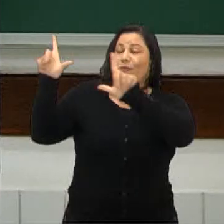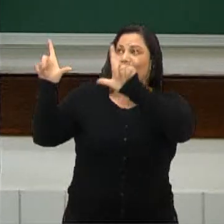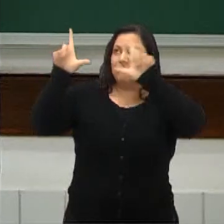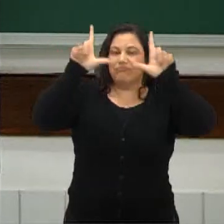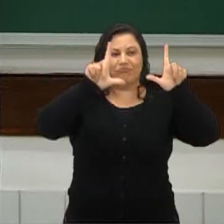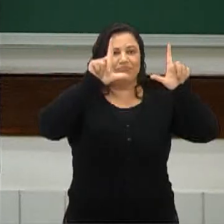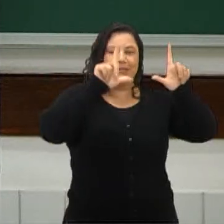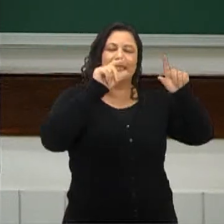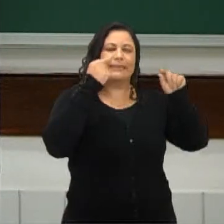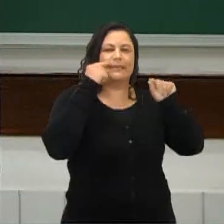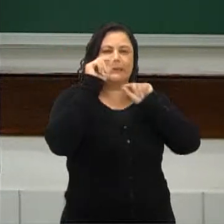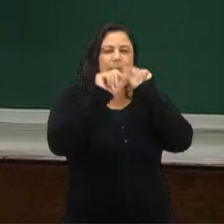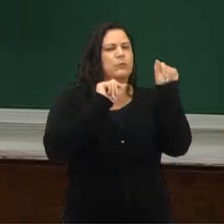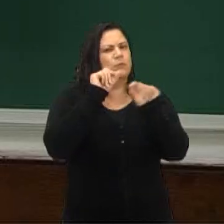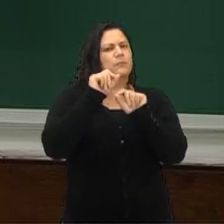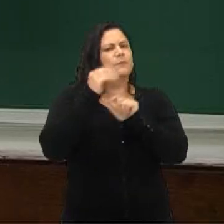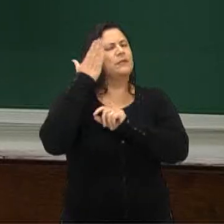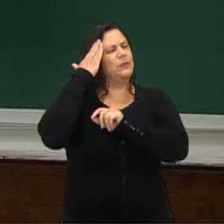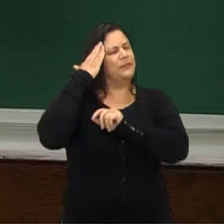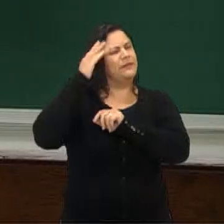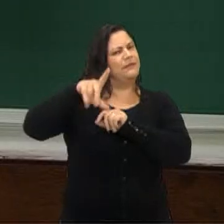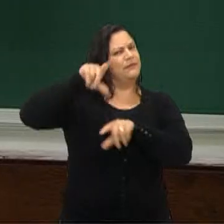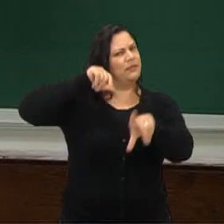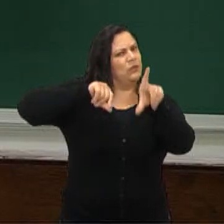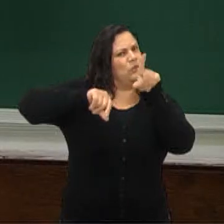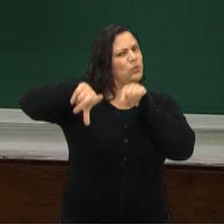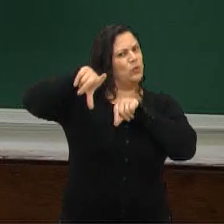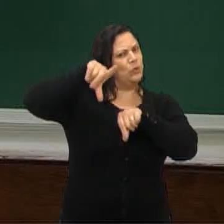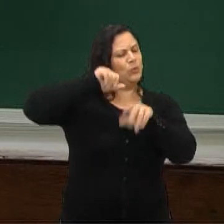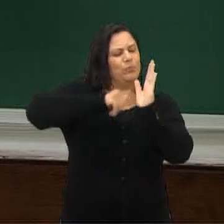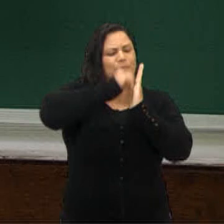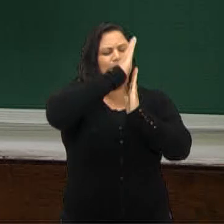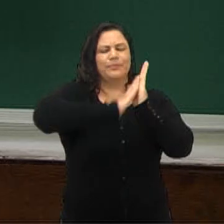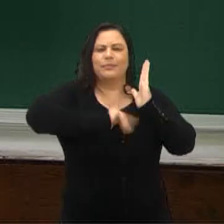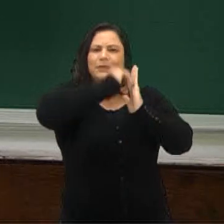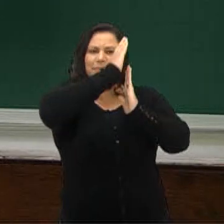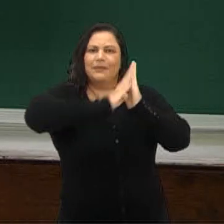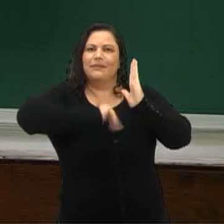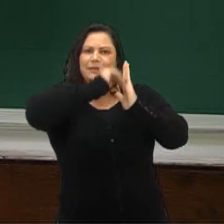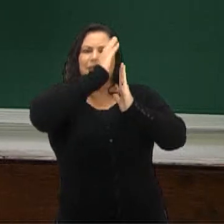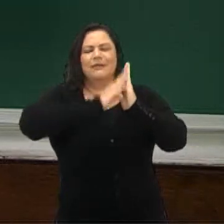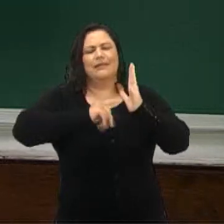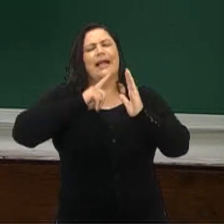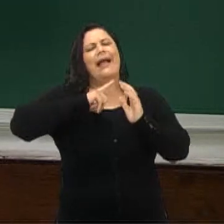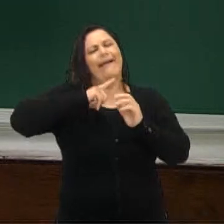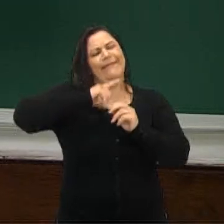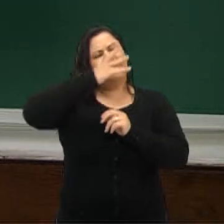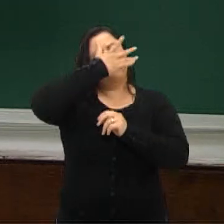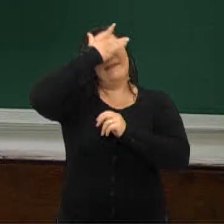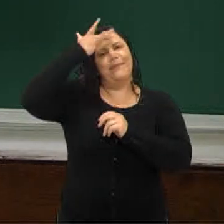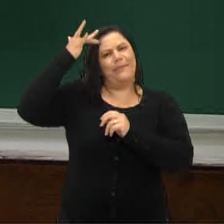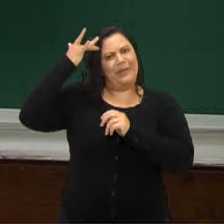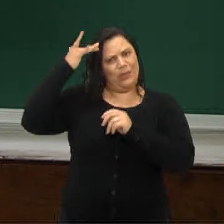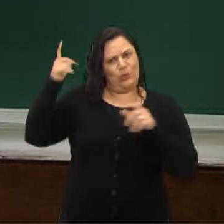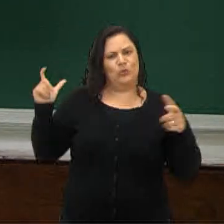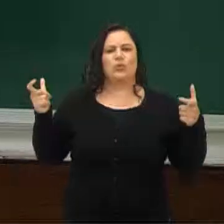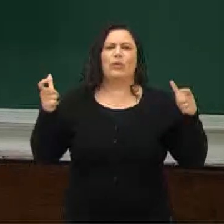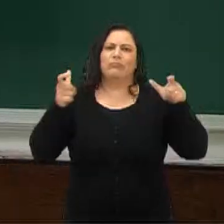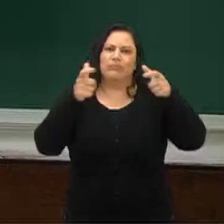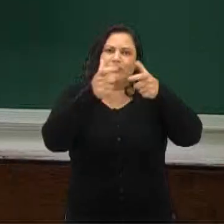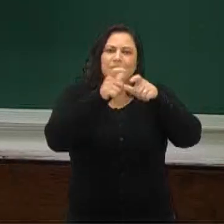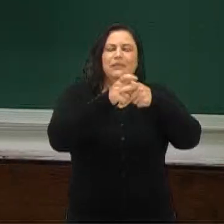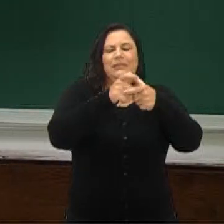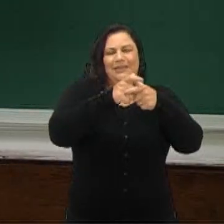escolher uma para reproduzir, tá? Tem aluno fazendo em férias, teve pessoal lá do norte do Paraná também mandou imagem, querendo reproduzir a obra